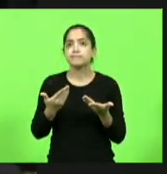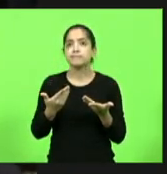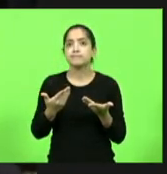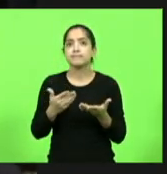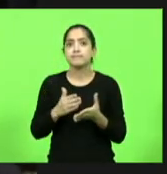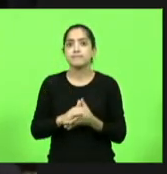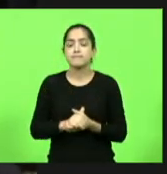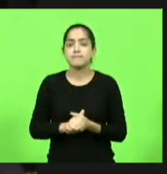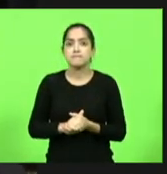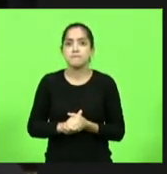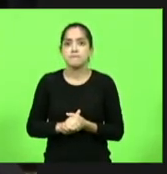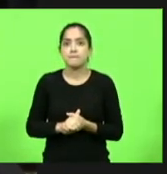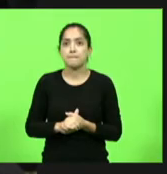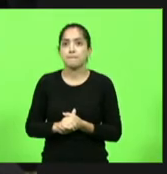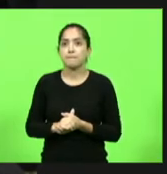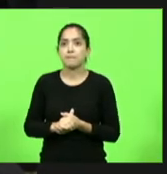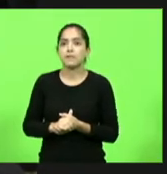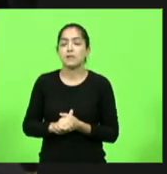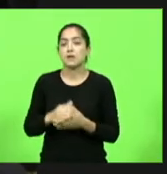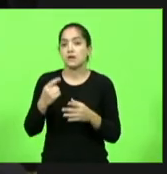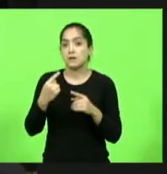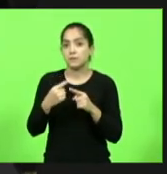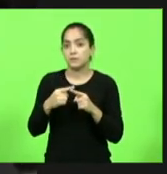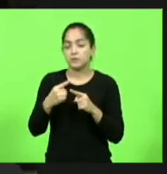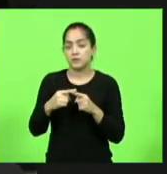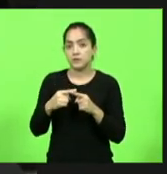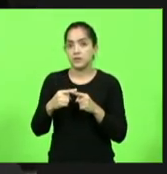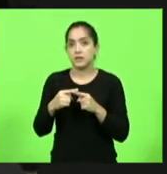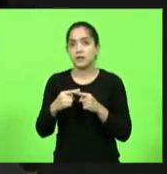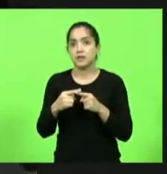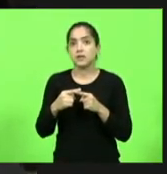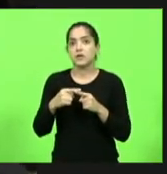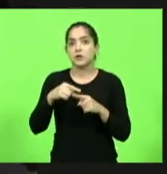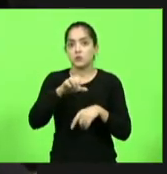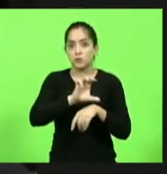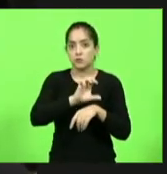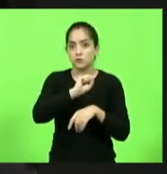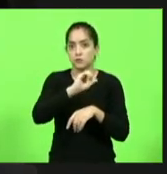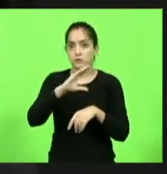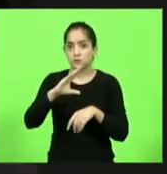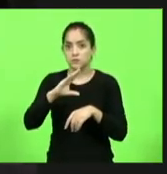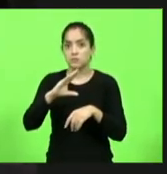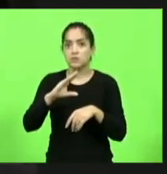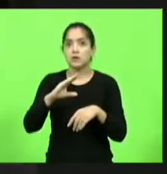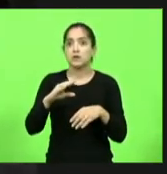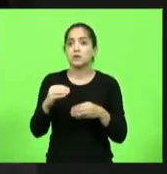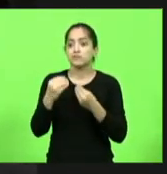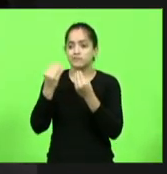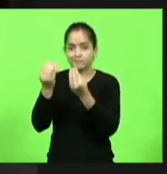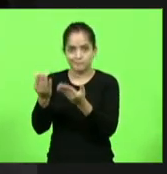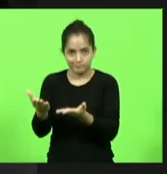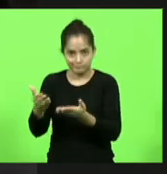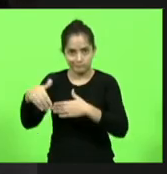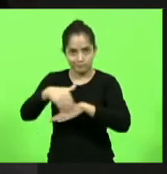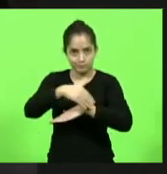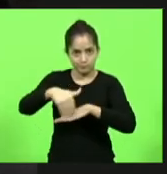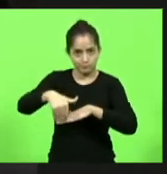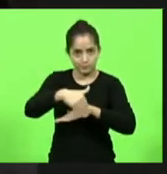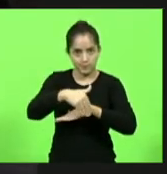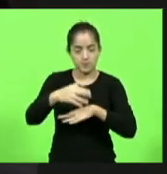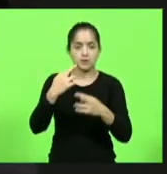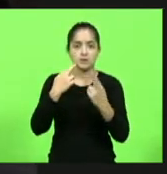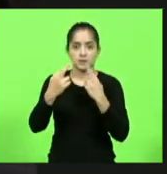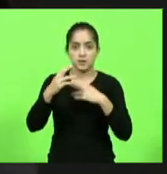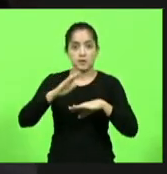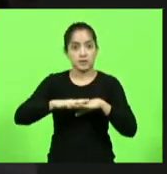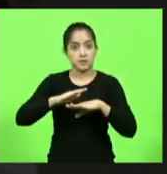Norte e Nordeste, porque quando Santa Catarina oferece dinheiro para colocar nas rodovias